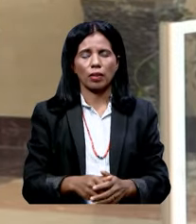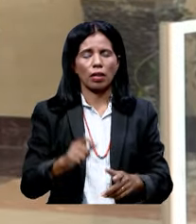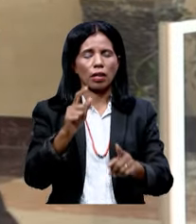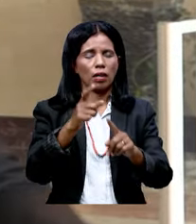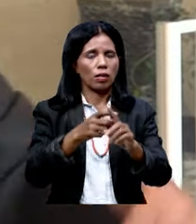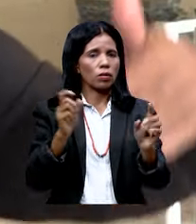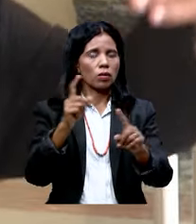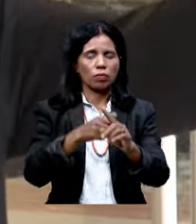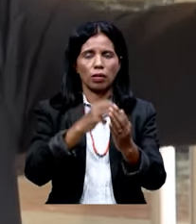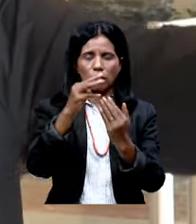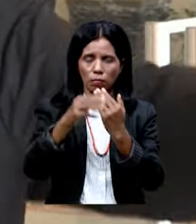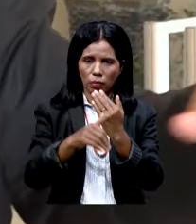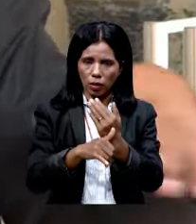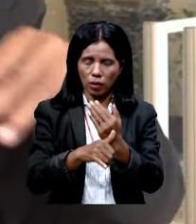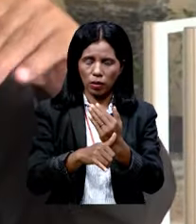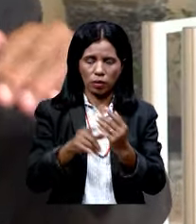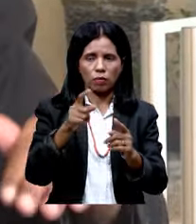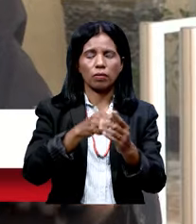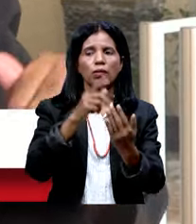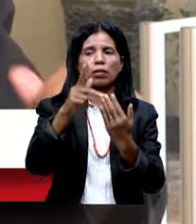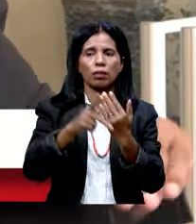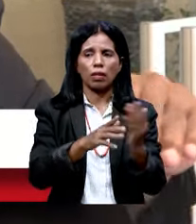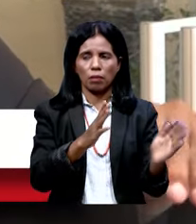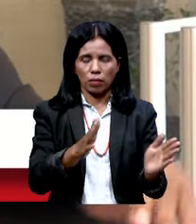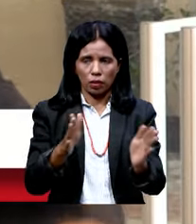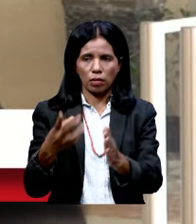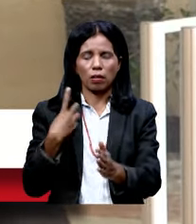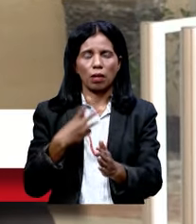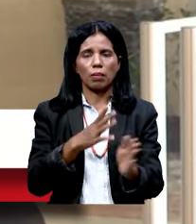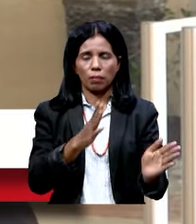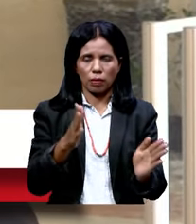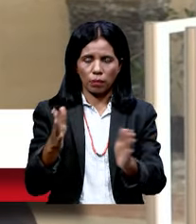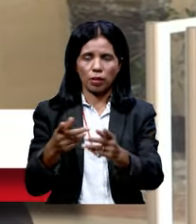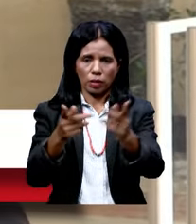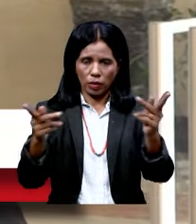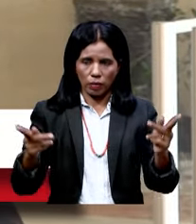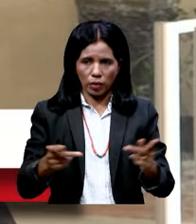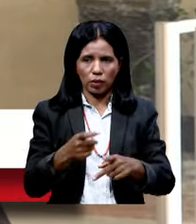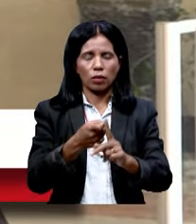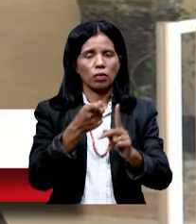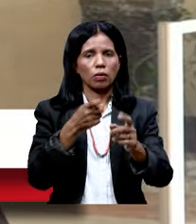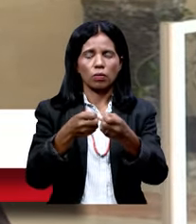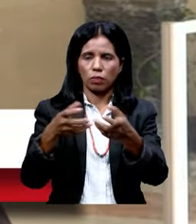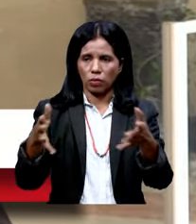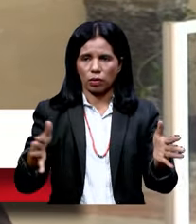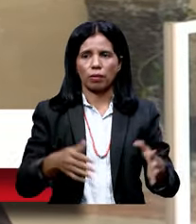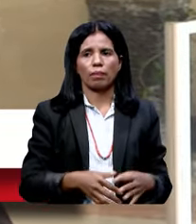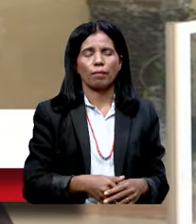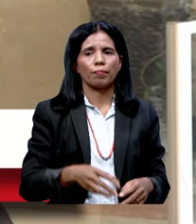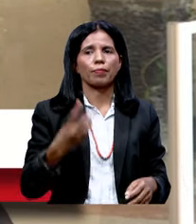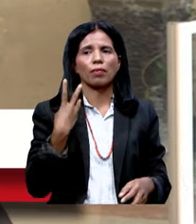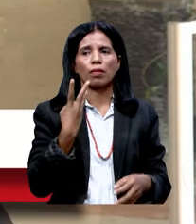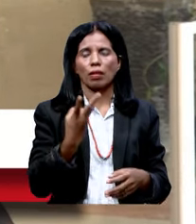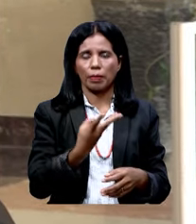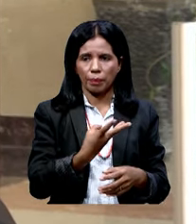sulo junho, se do que tu, mas preparação, a preparação fácil, por isso que nós